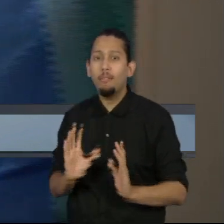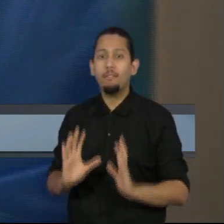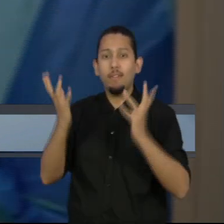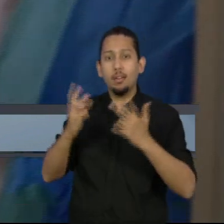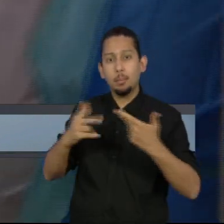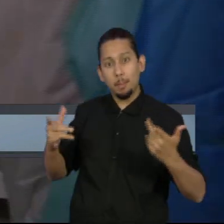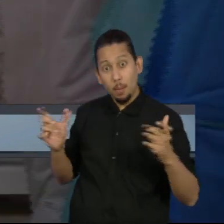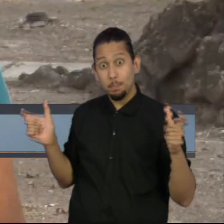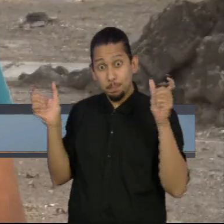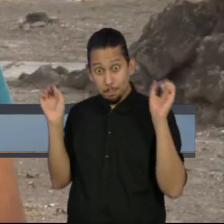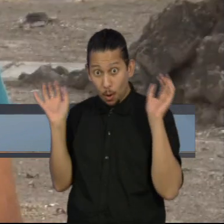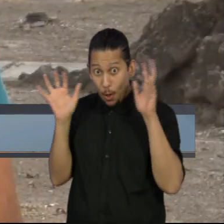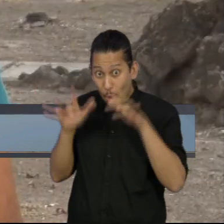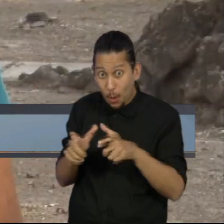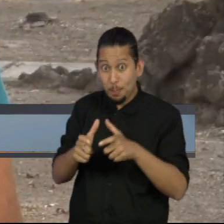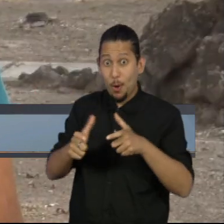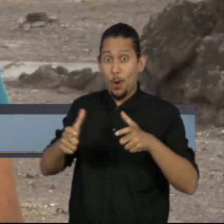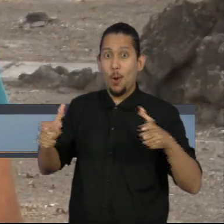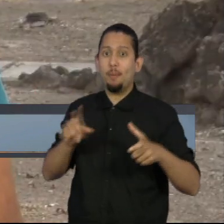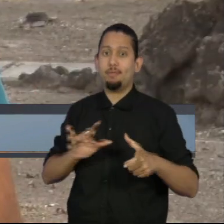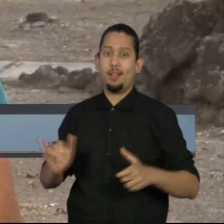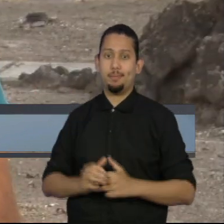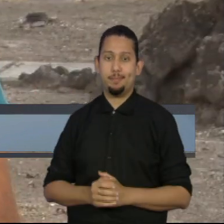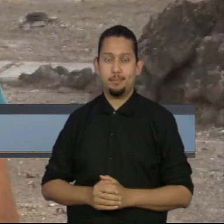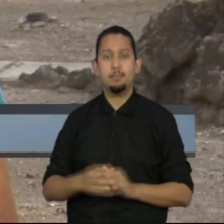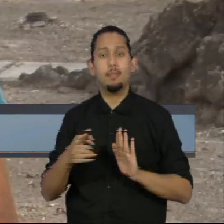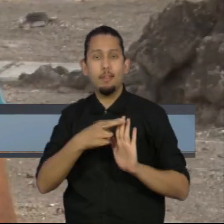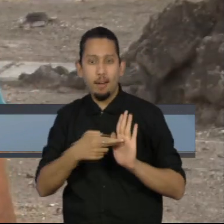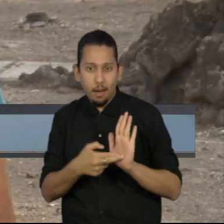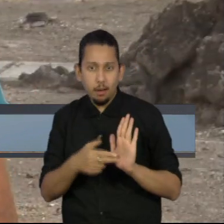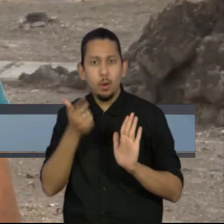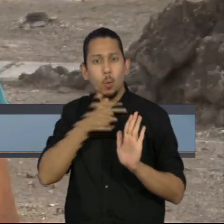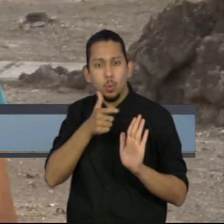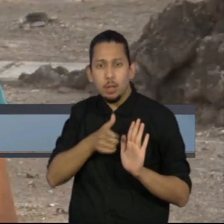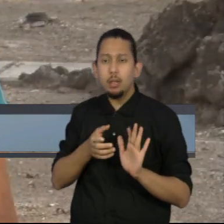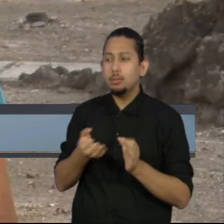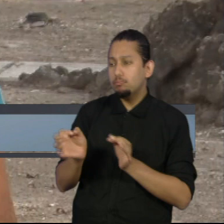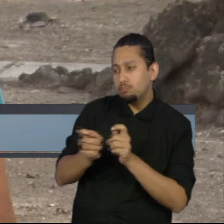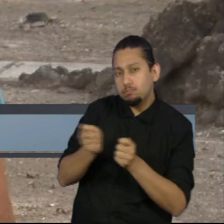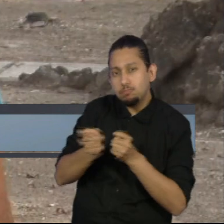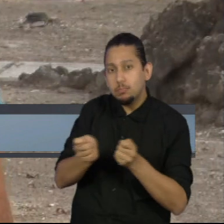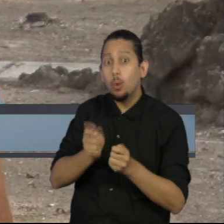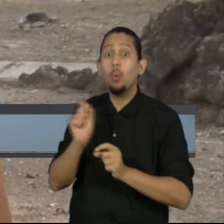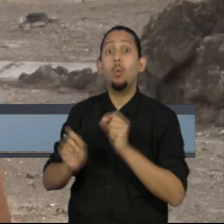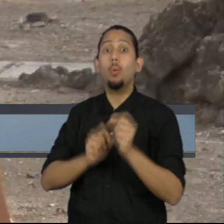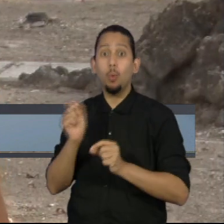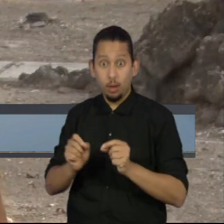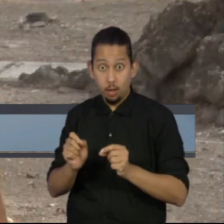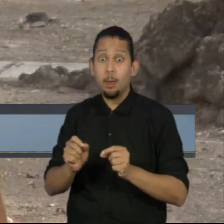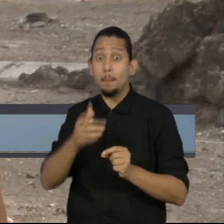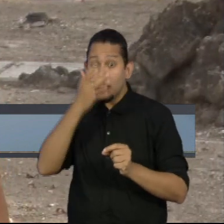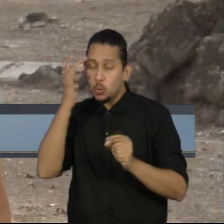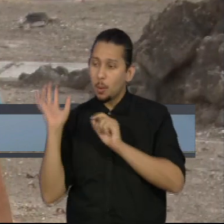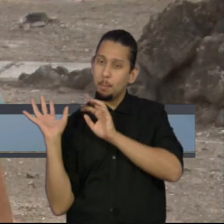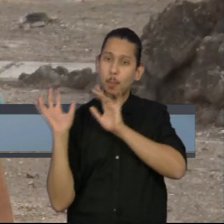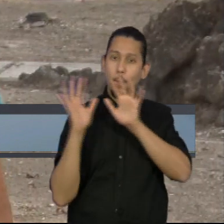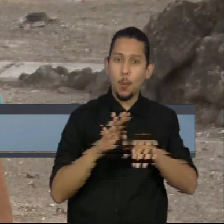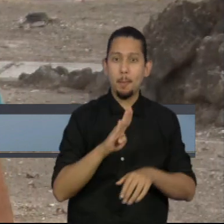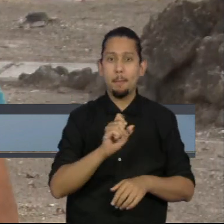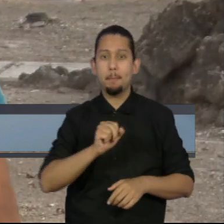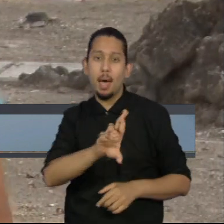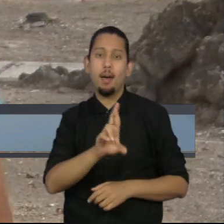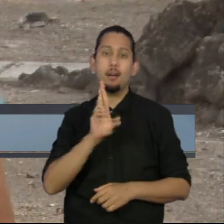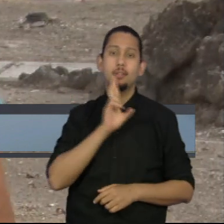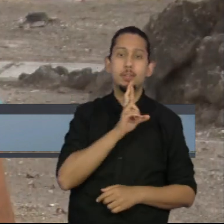taxa pode crescer. Uma das medidas anunciadas para conter o avanço será a redução da capacidade de público em bares e